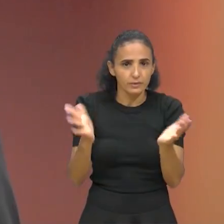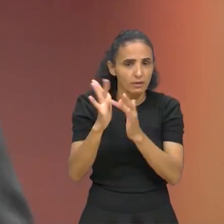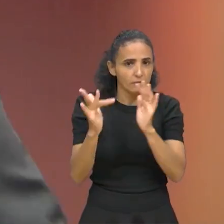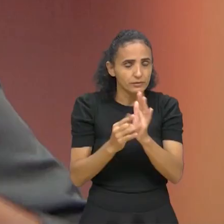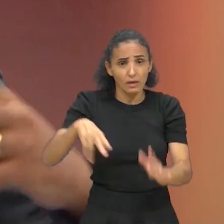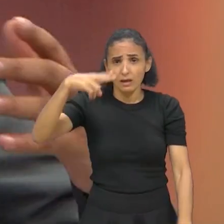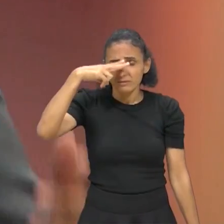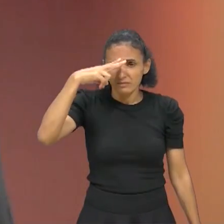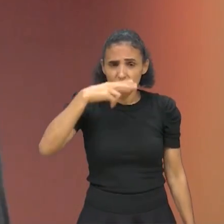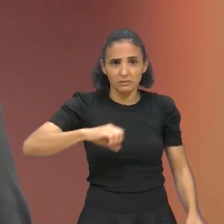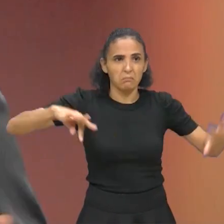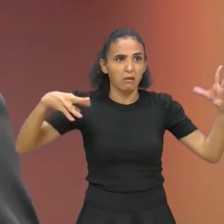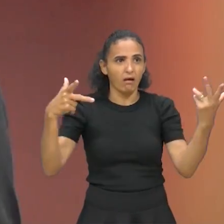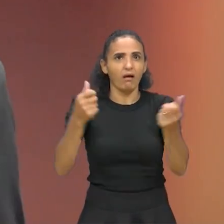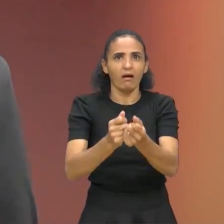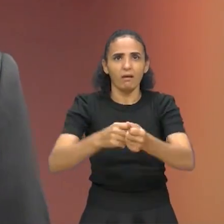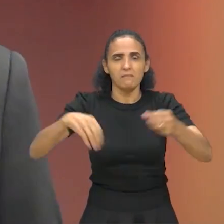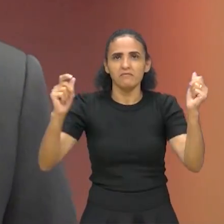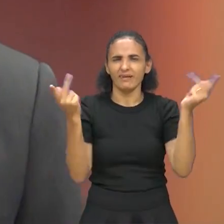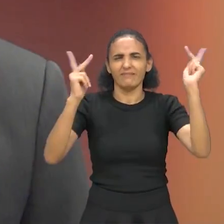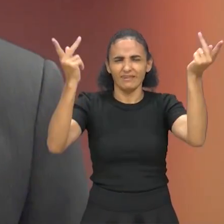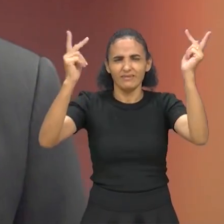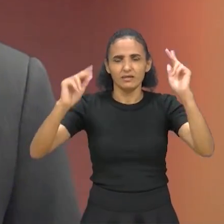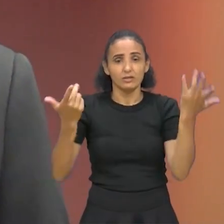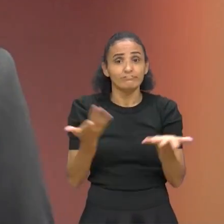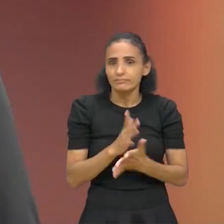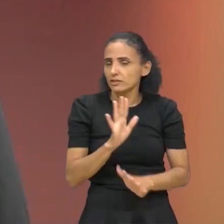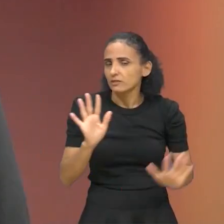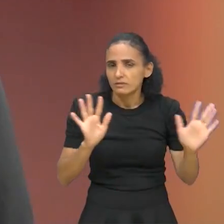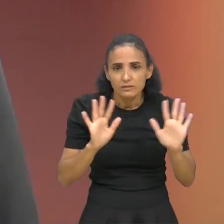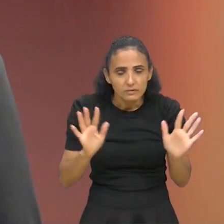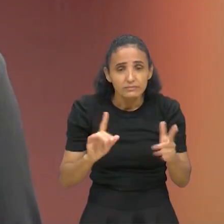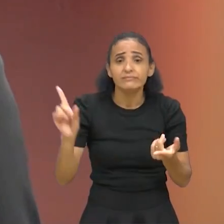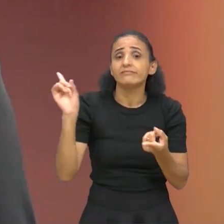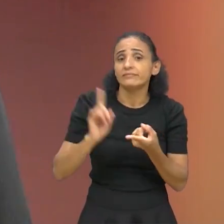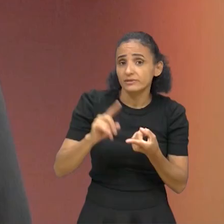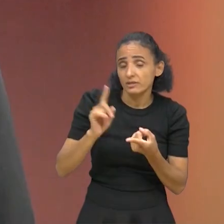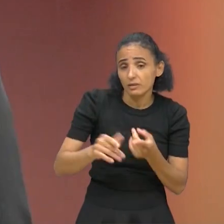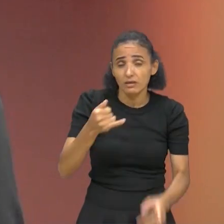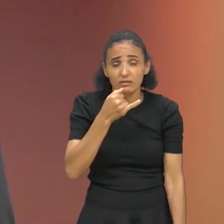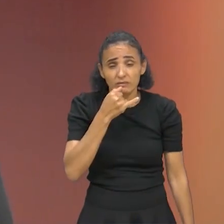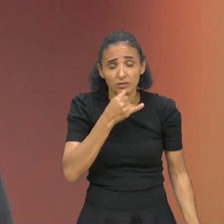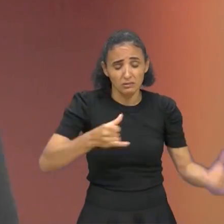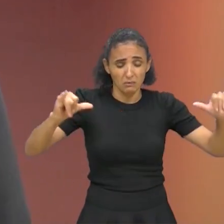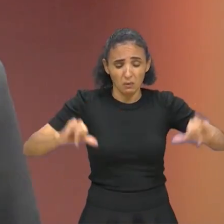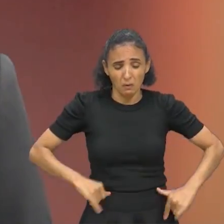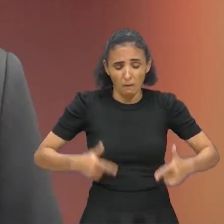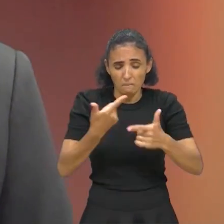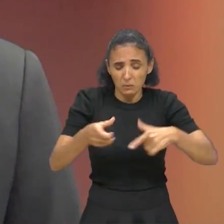crente não é só de maravilhas, não é só vitória. Deus permite muitas vezes nós tomarmos um cálice